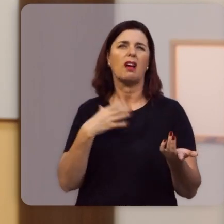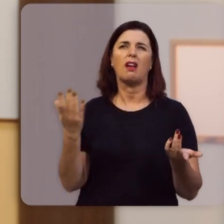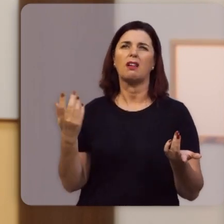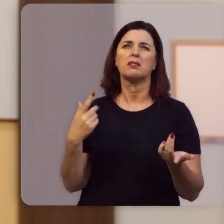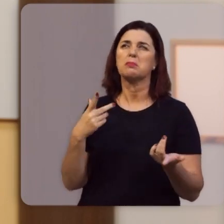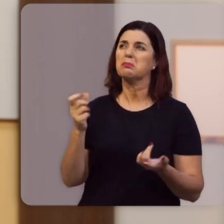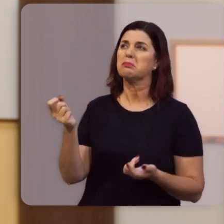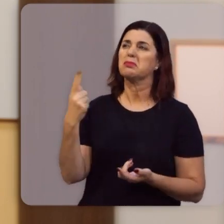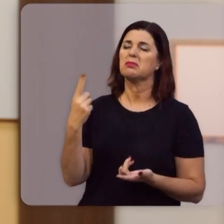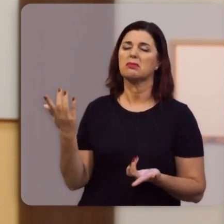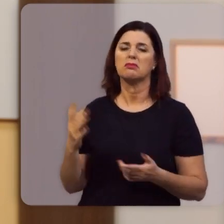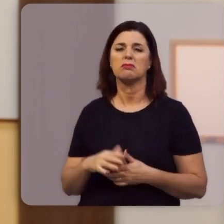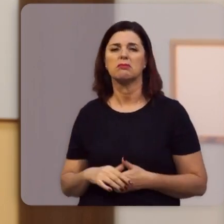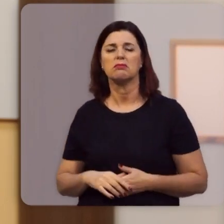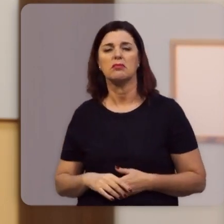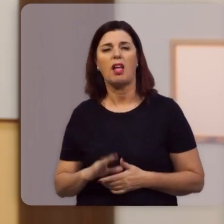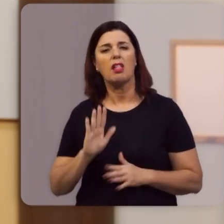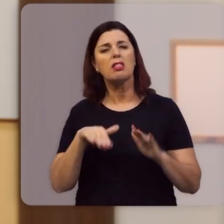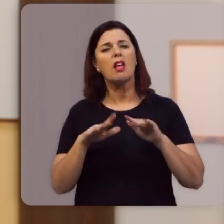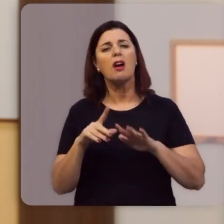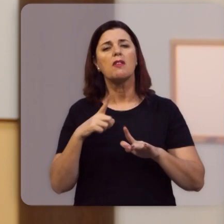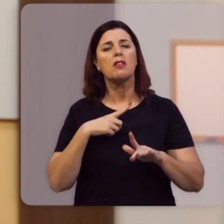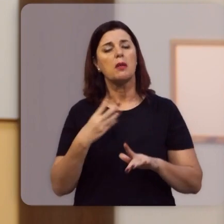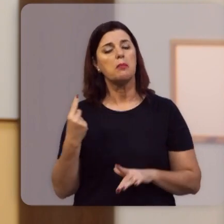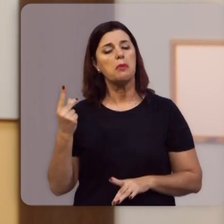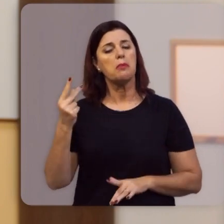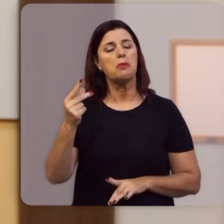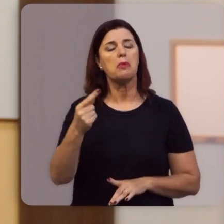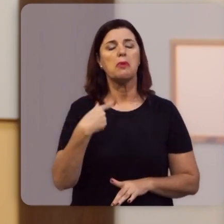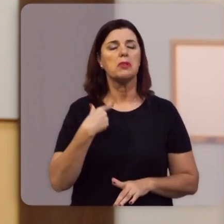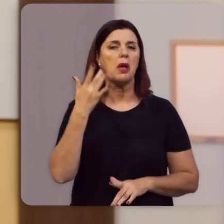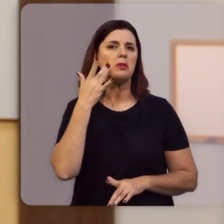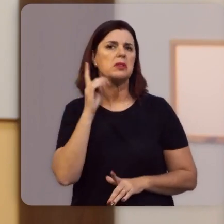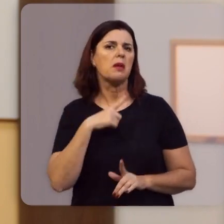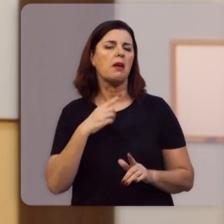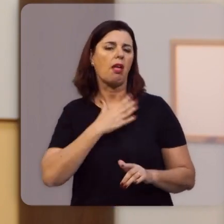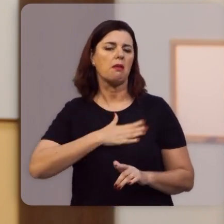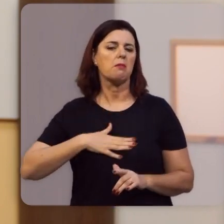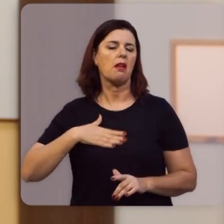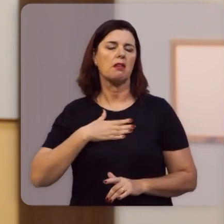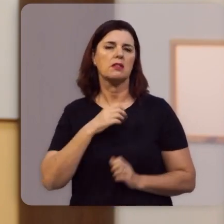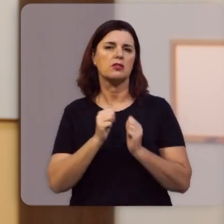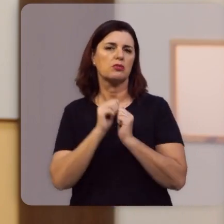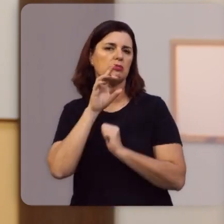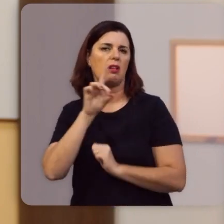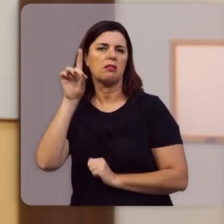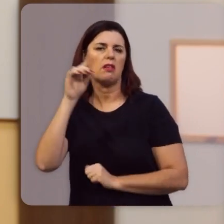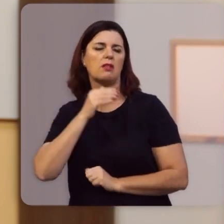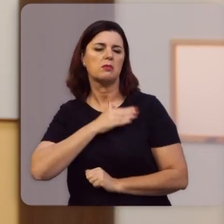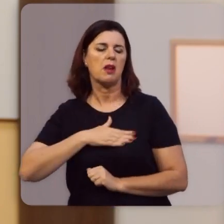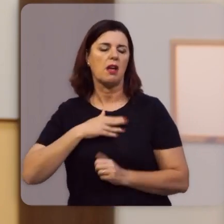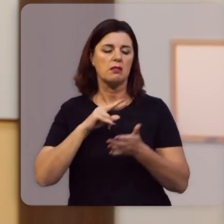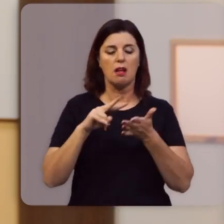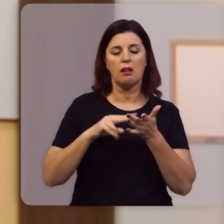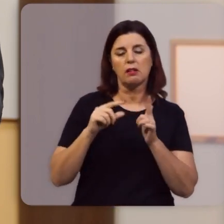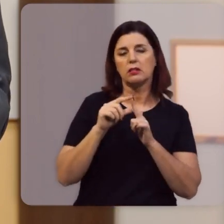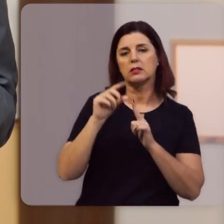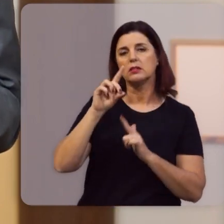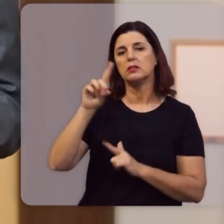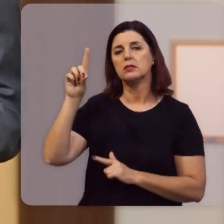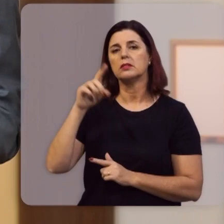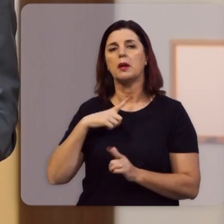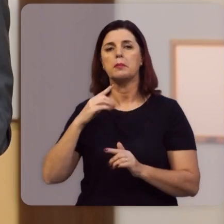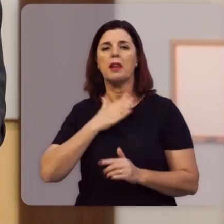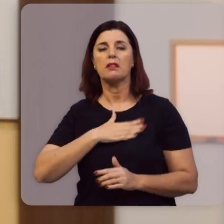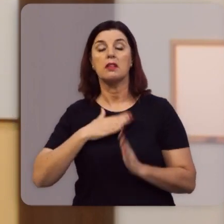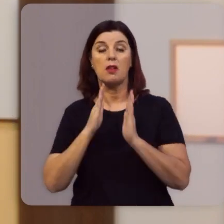mais com você. Talvez tem muito tempo que você não sabe o que é ter prazer em Deus, prazer na leitura da Bíblia, prazer